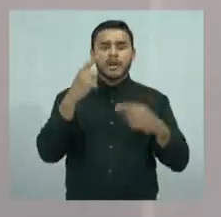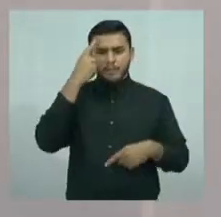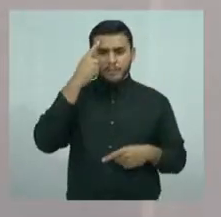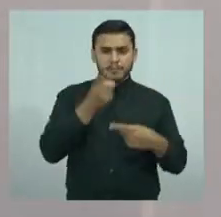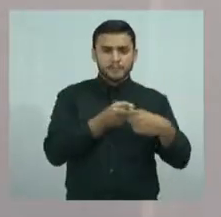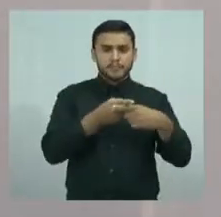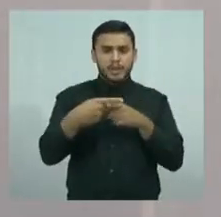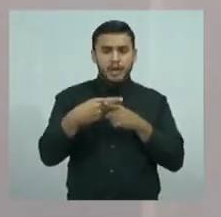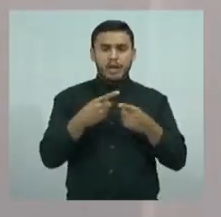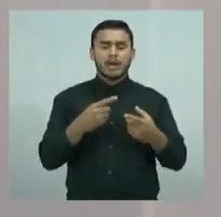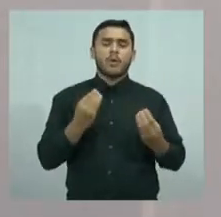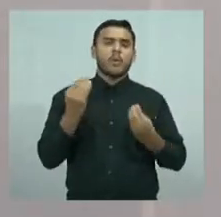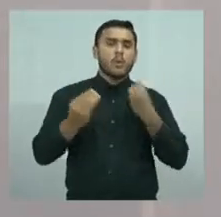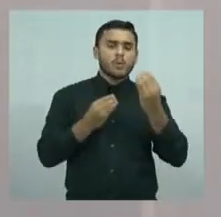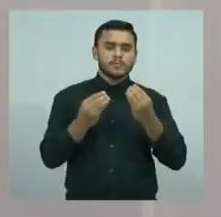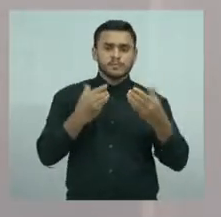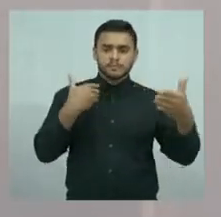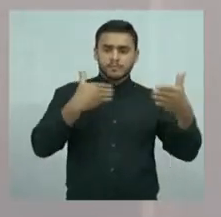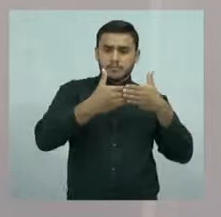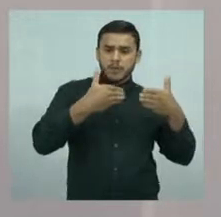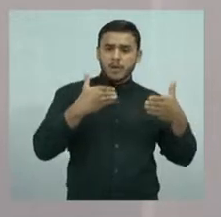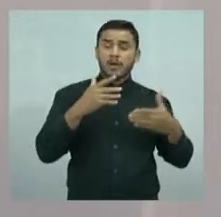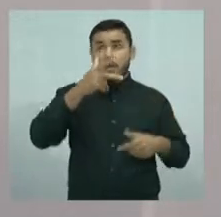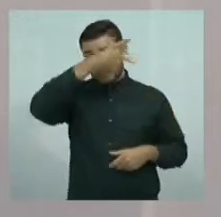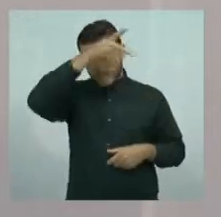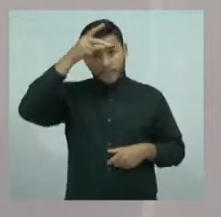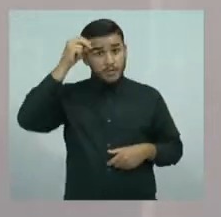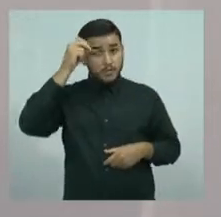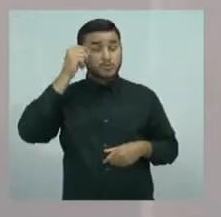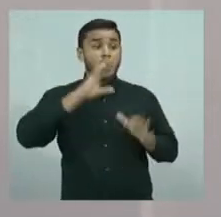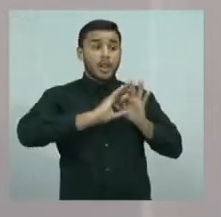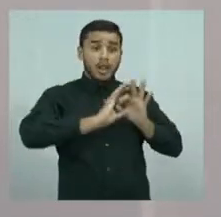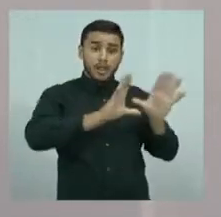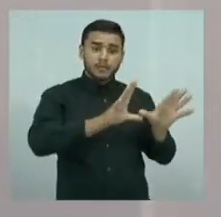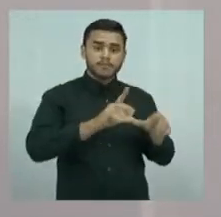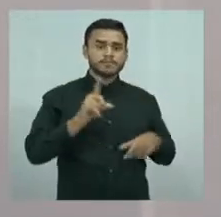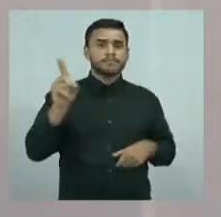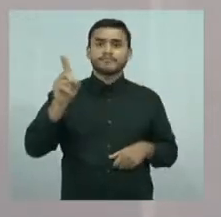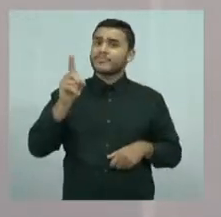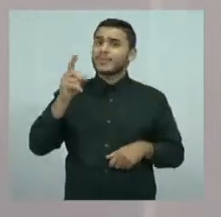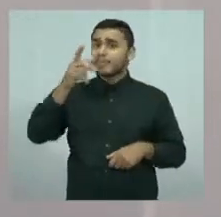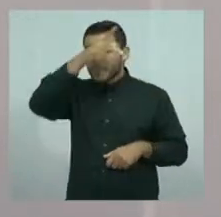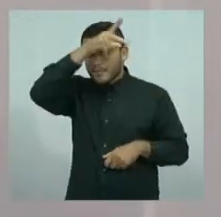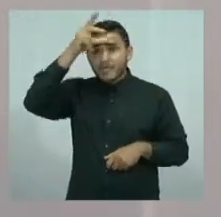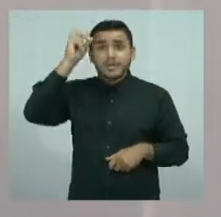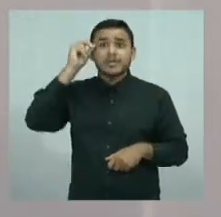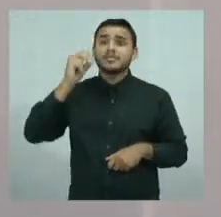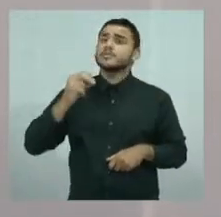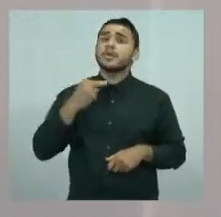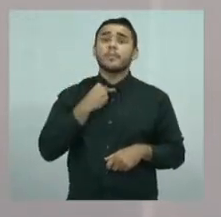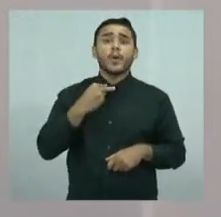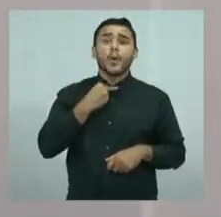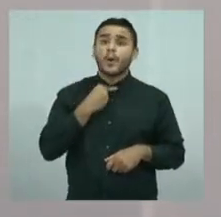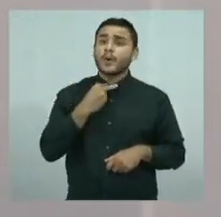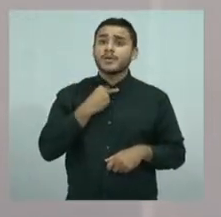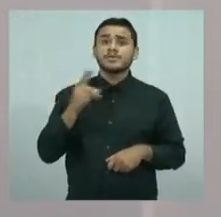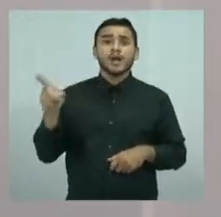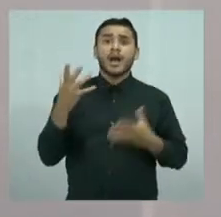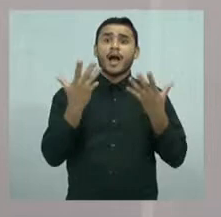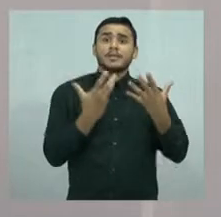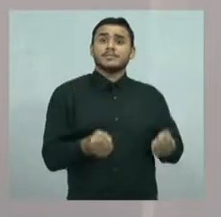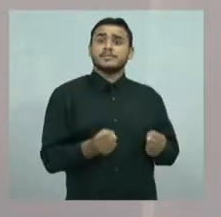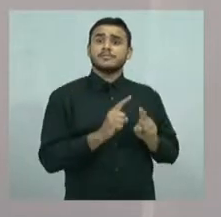prefeito, que é quem deu a concessão, foi a prefeitura, não poderia, jamais era para ter